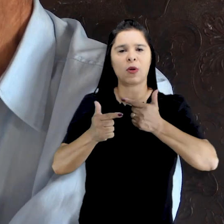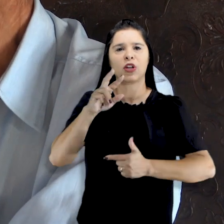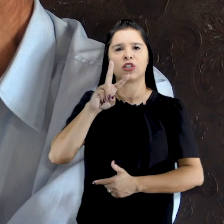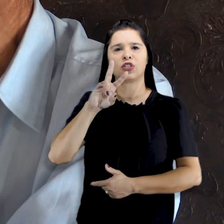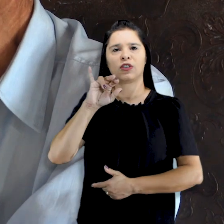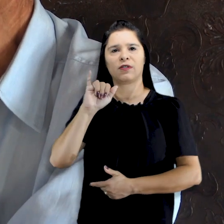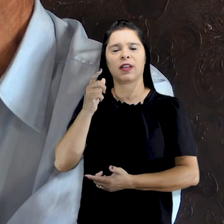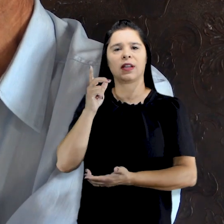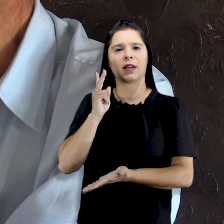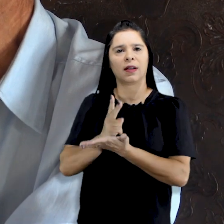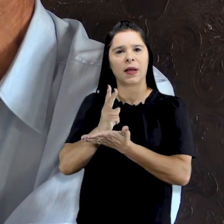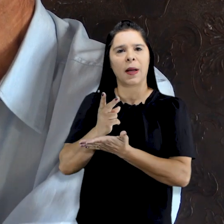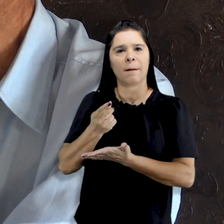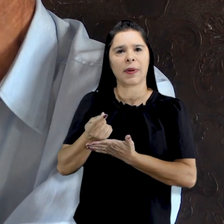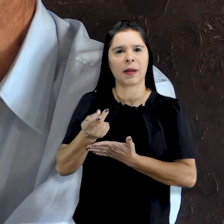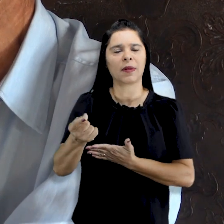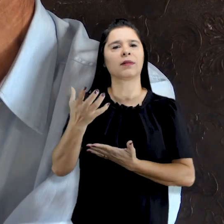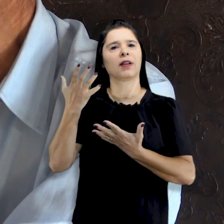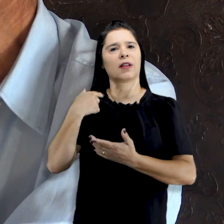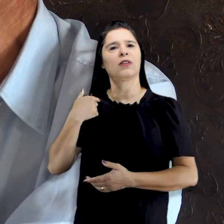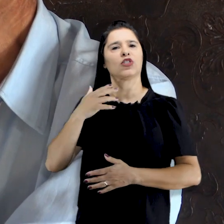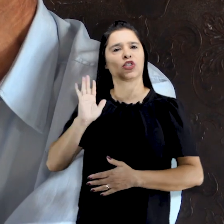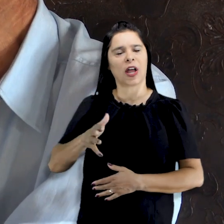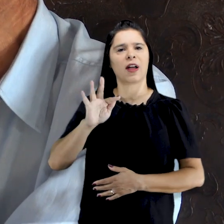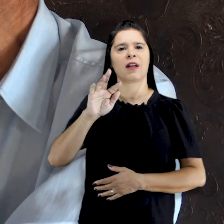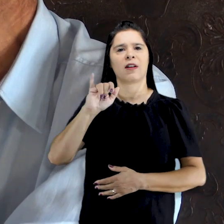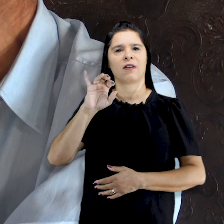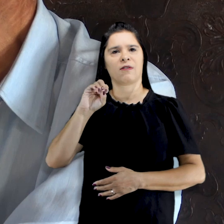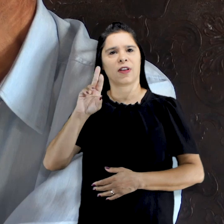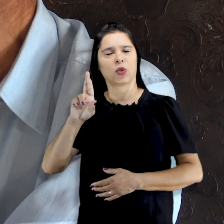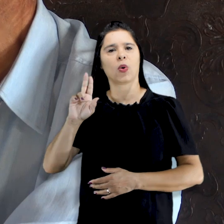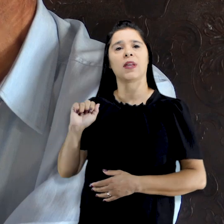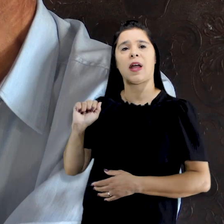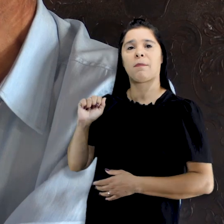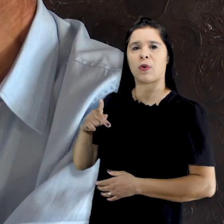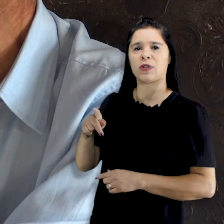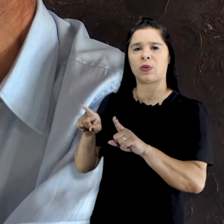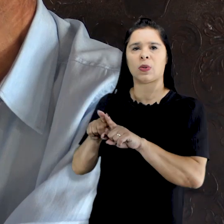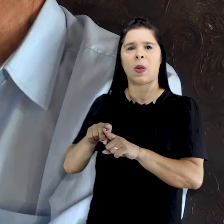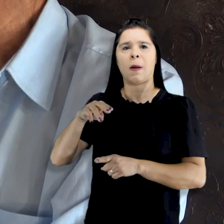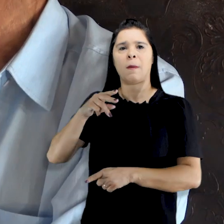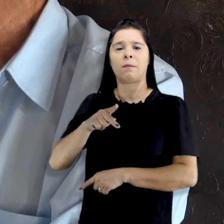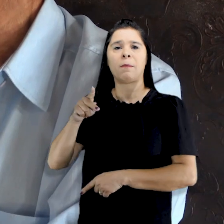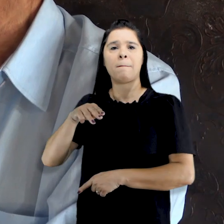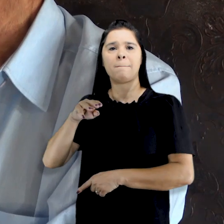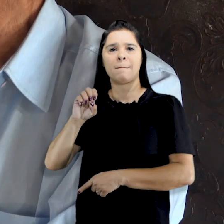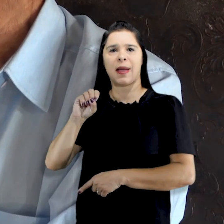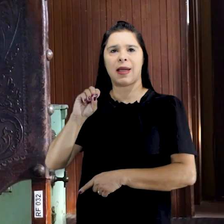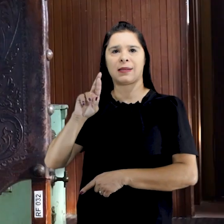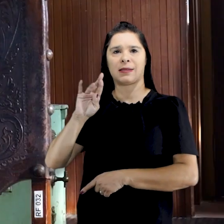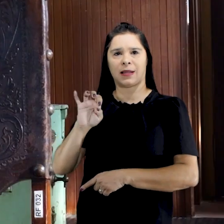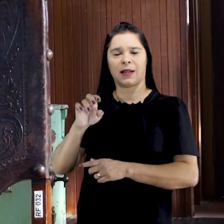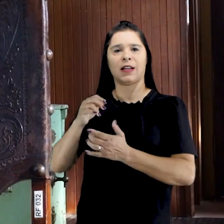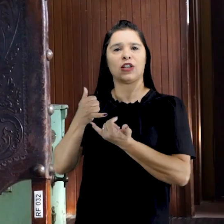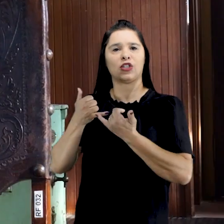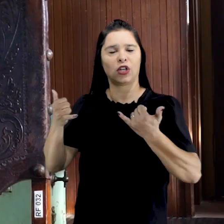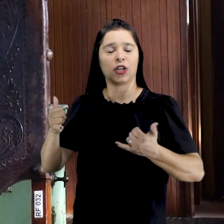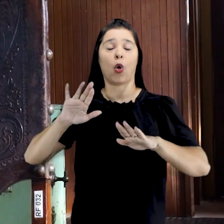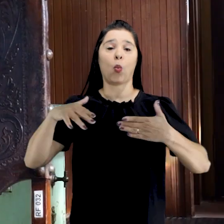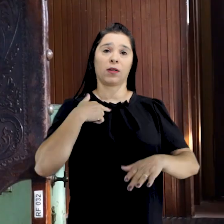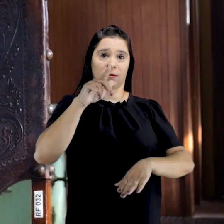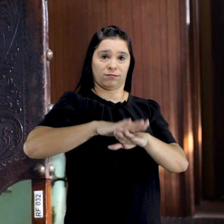Foi afeitor e aposentou como mestre de linha, na época chamava. Quando eu entrei para a rede, eu trabalhava